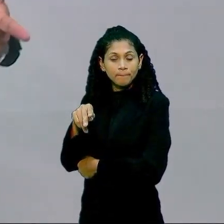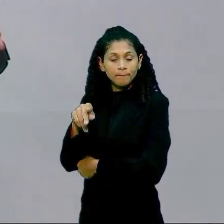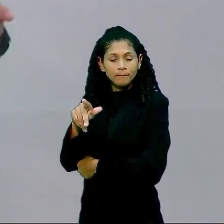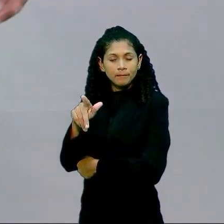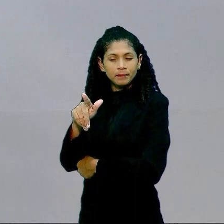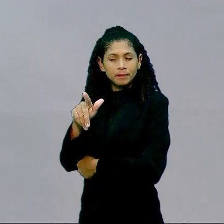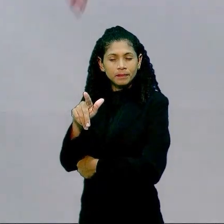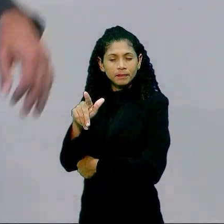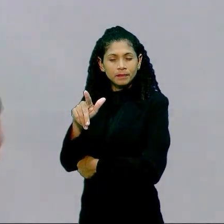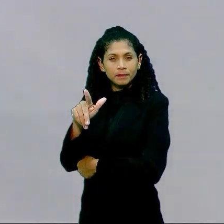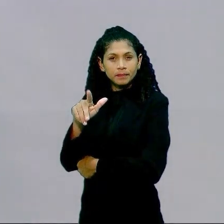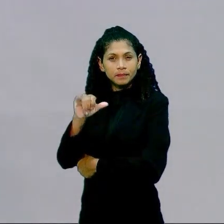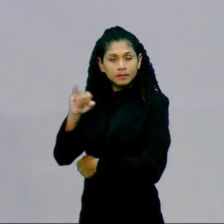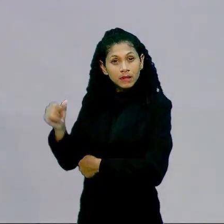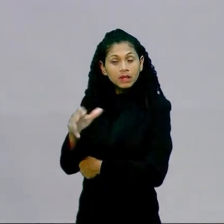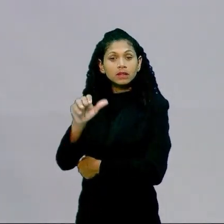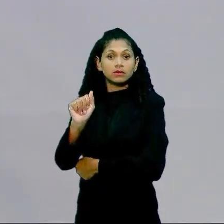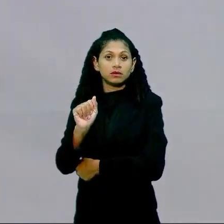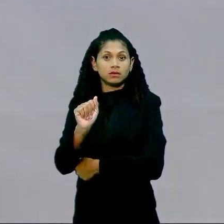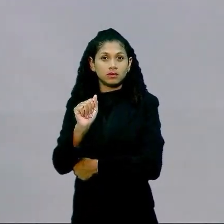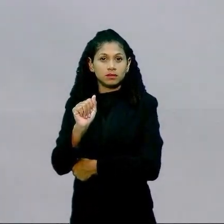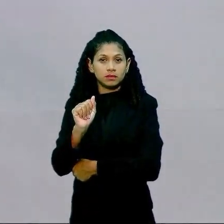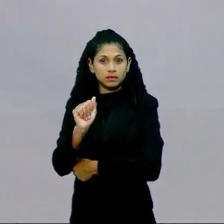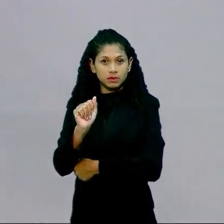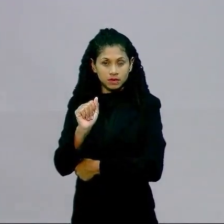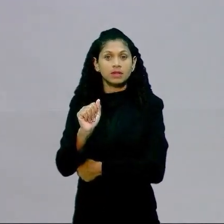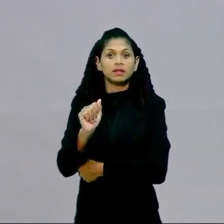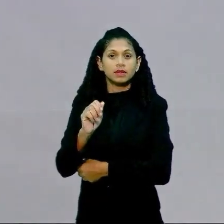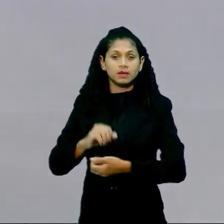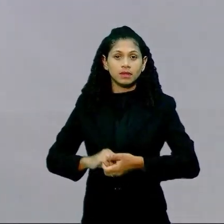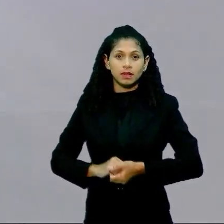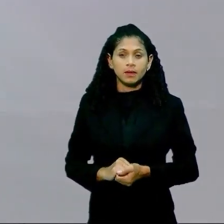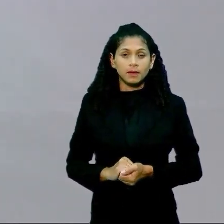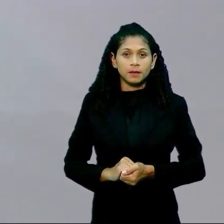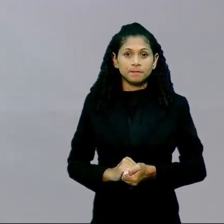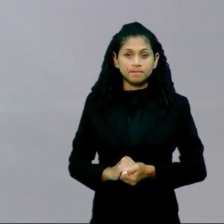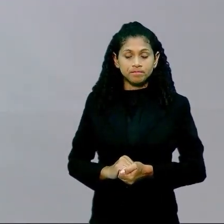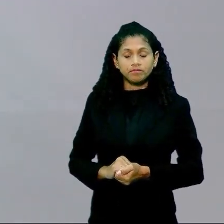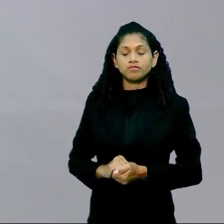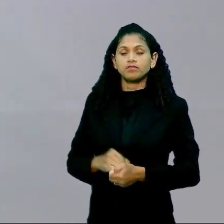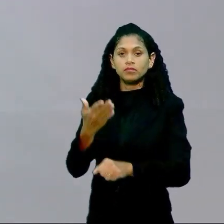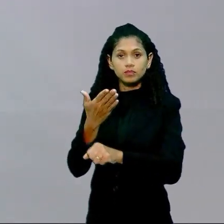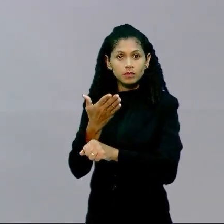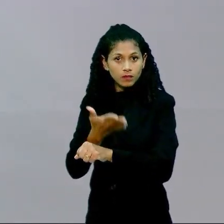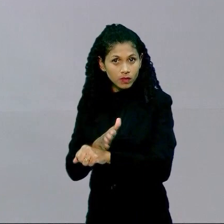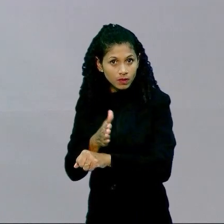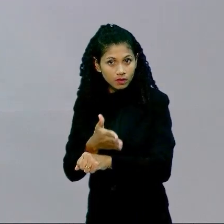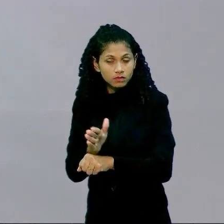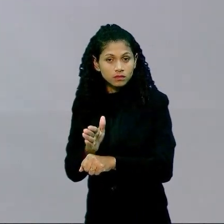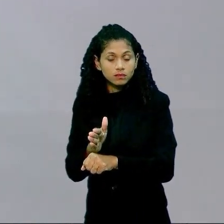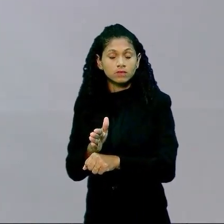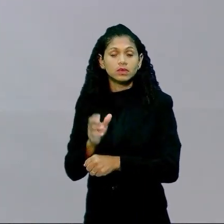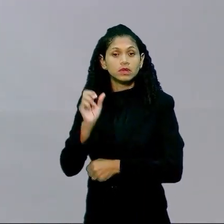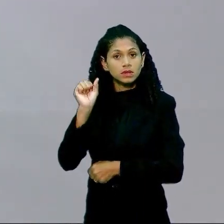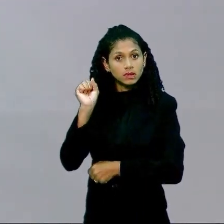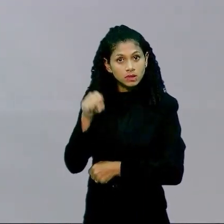surgindo, quem nunca brincou agora atualmente, o chão é lava, pula. Então, assim, são dinâmicas que vão,